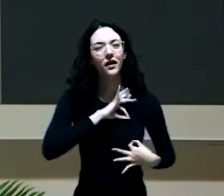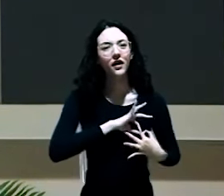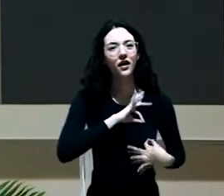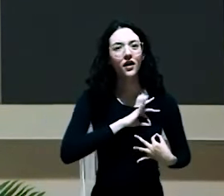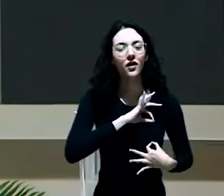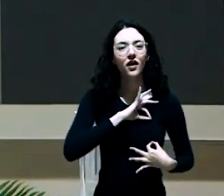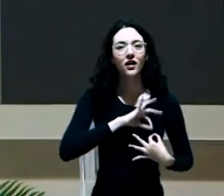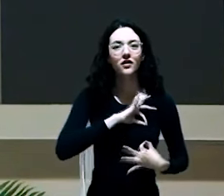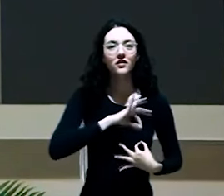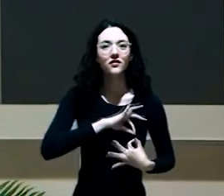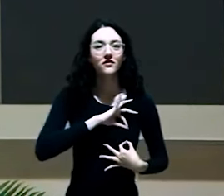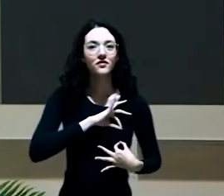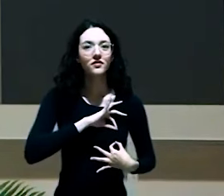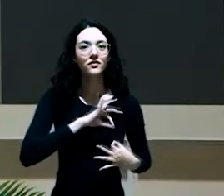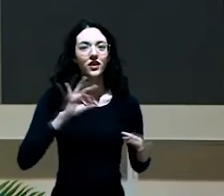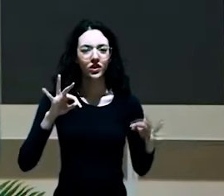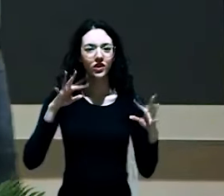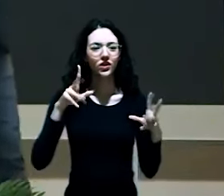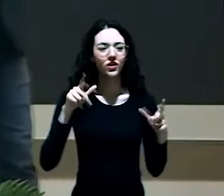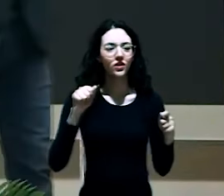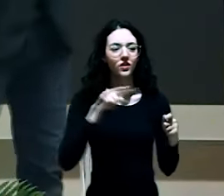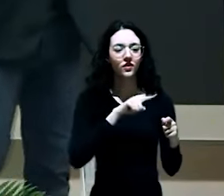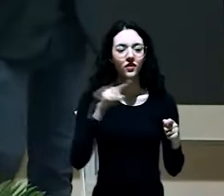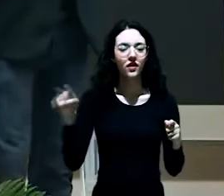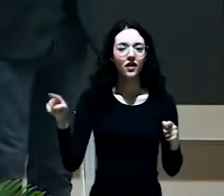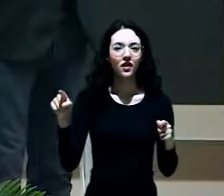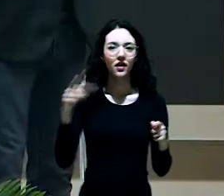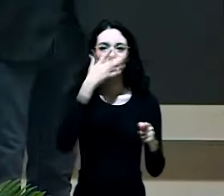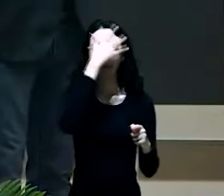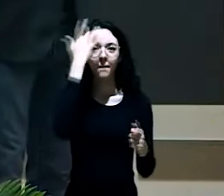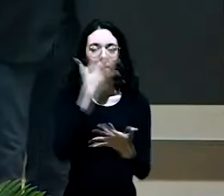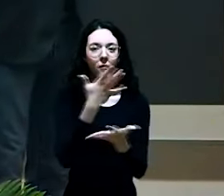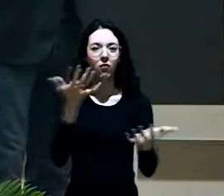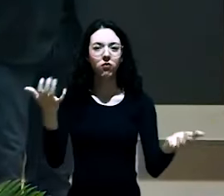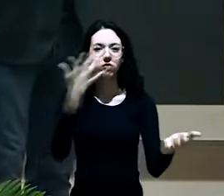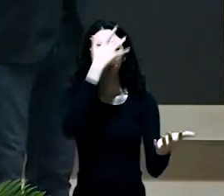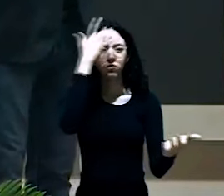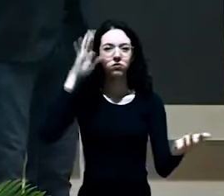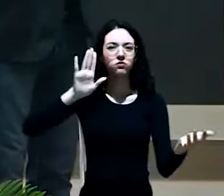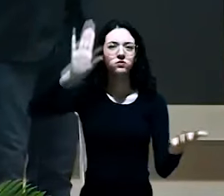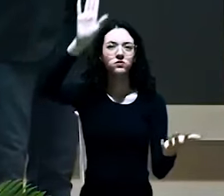Lá em cima, aí está, todos, todos orando, todos orando. Solta agora, comece a falar em línguas estranhas.